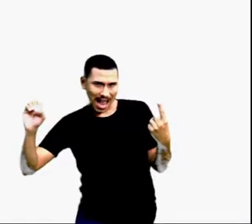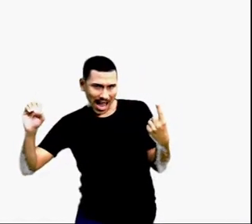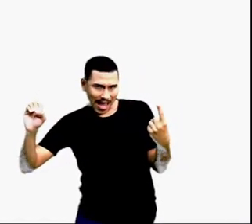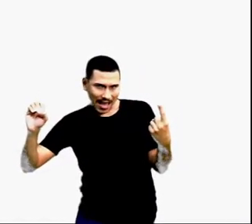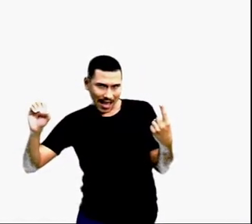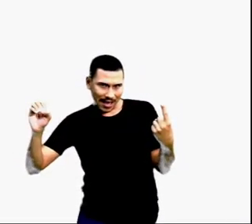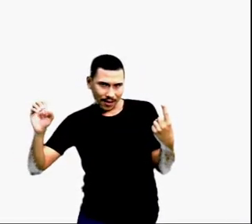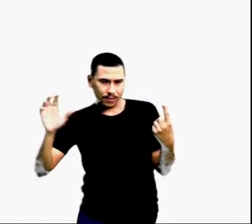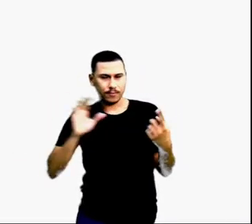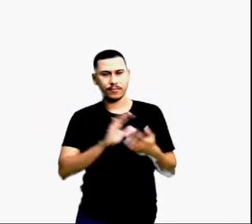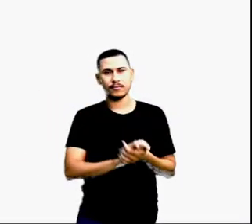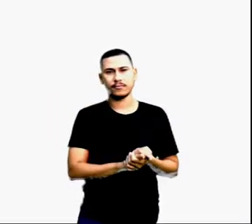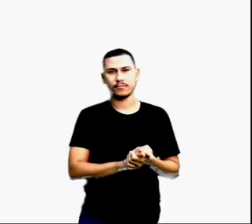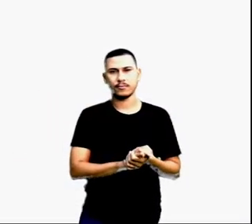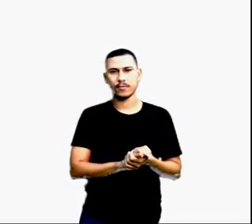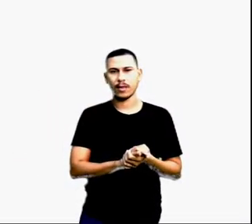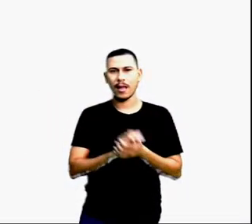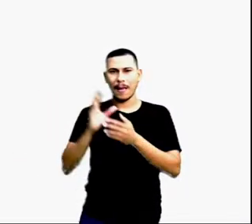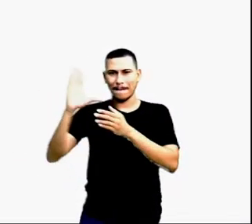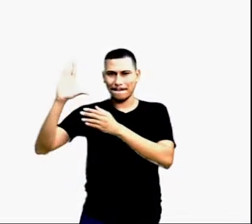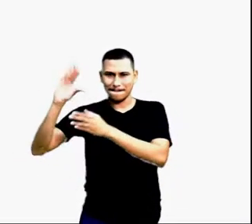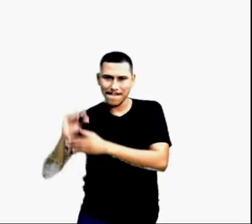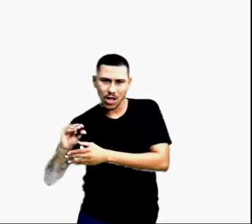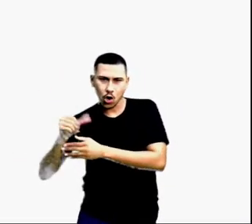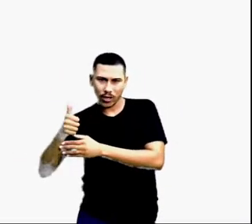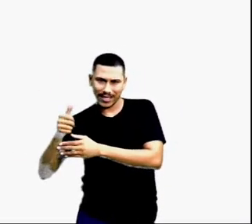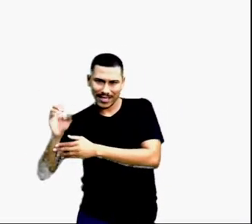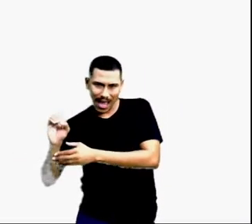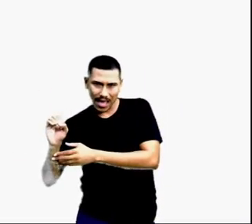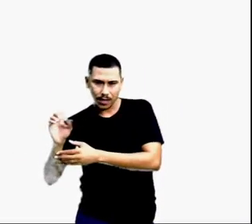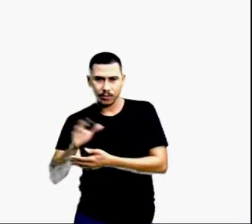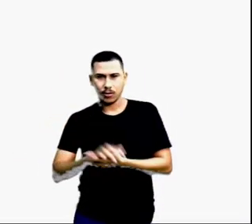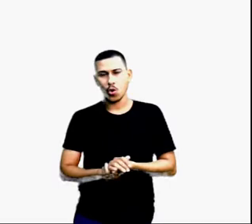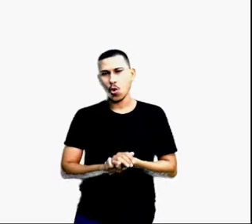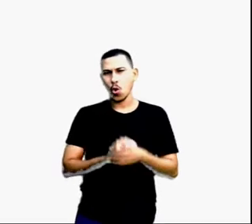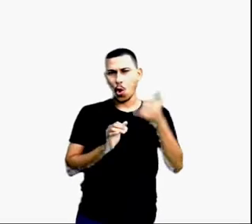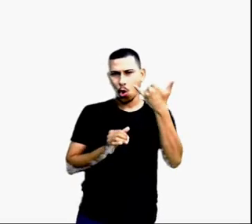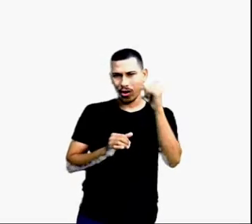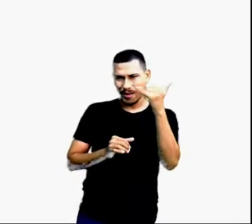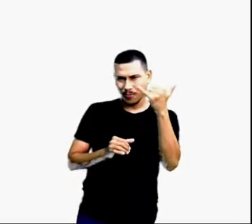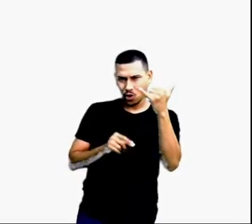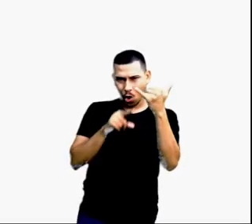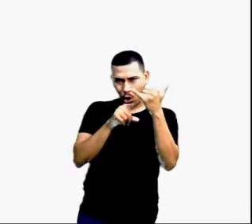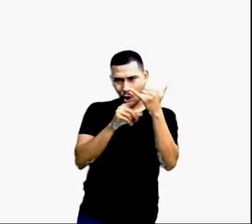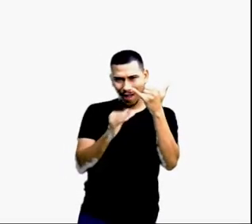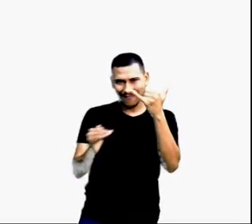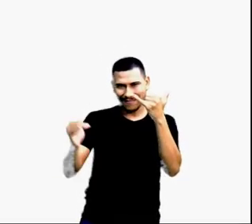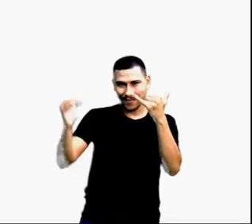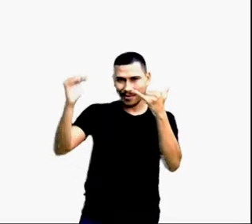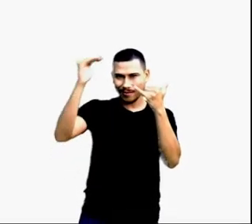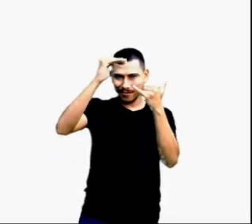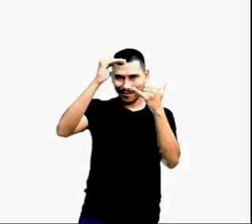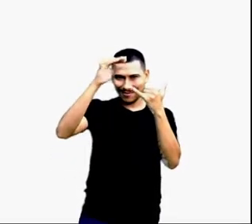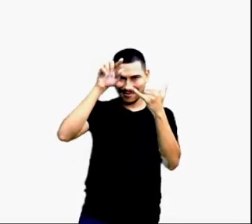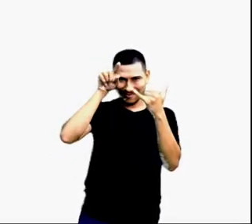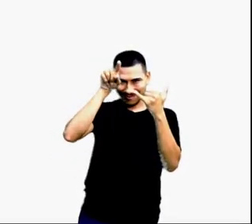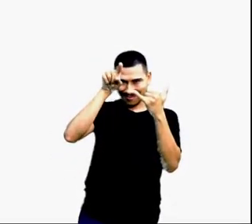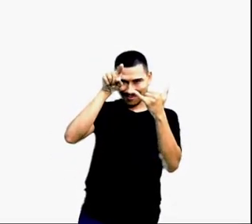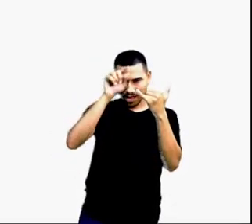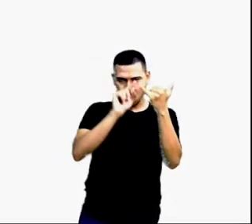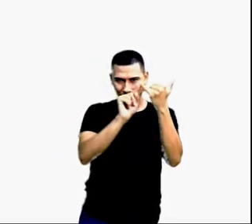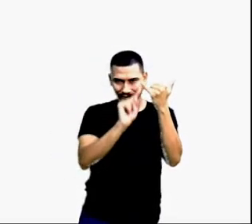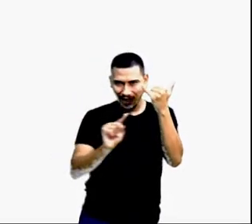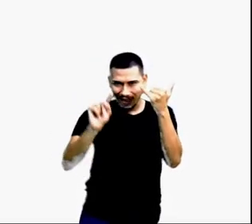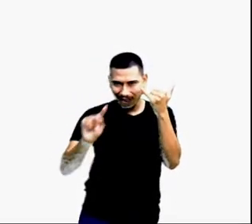até 9 menor presente e o y será o expoente e a gente vai